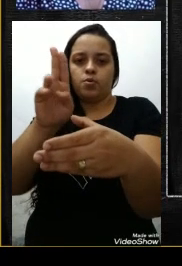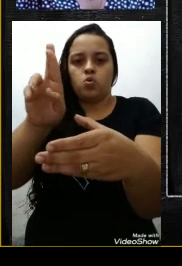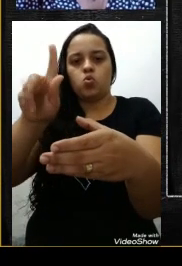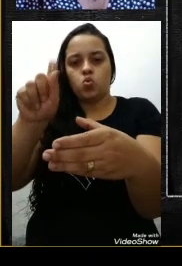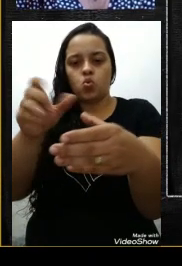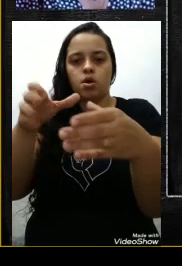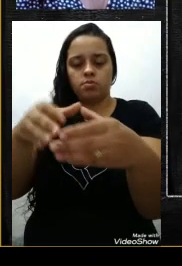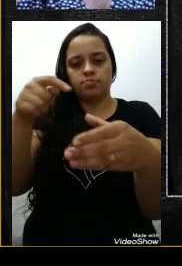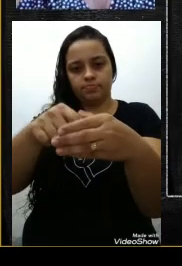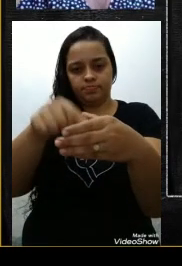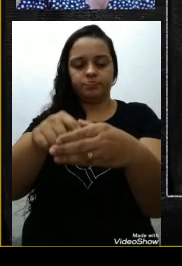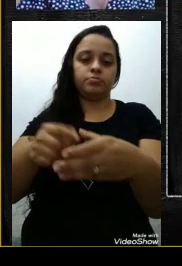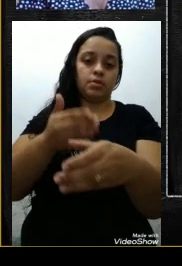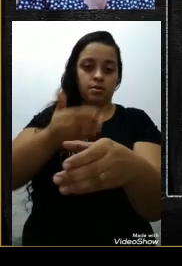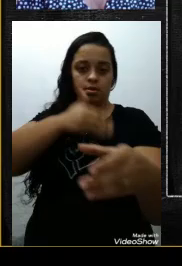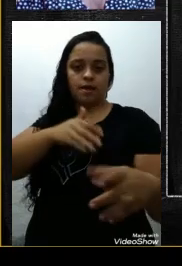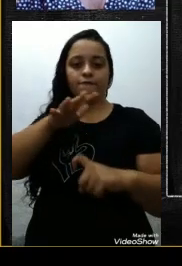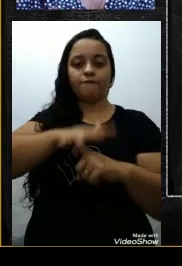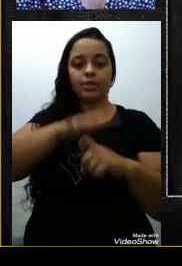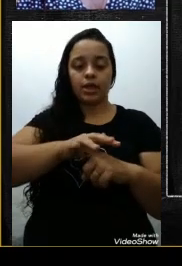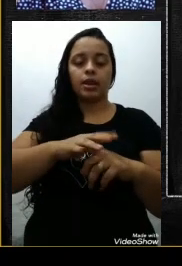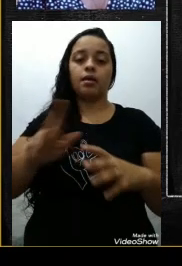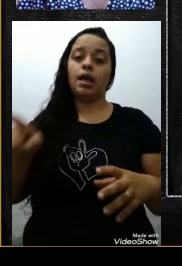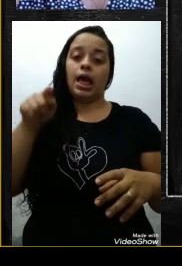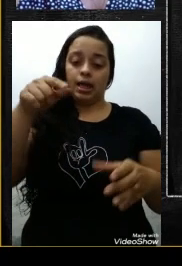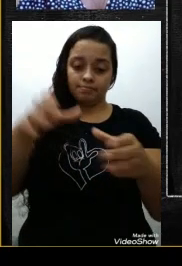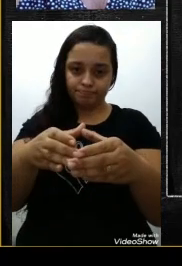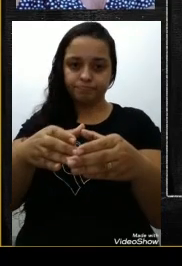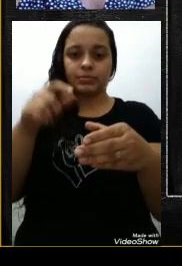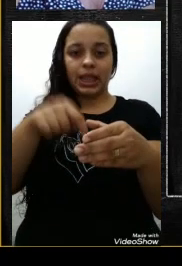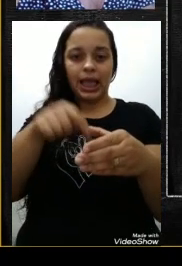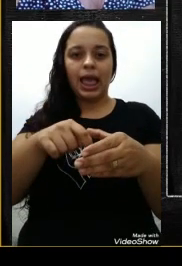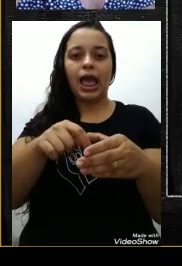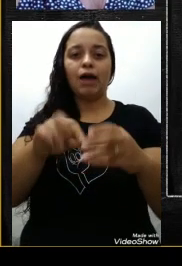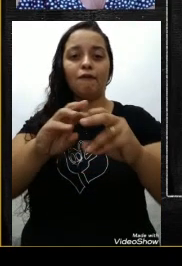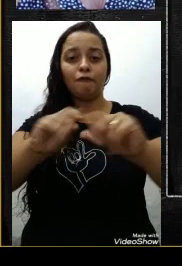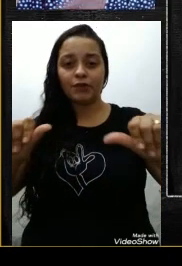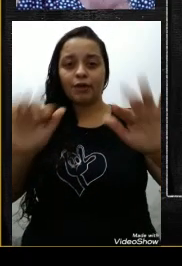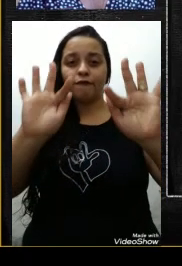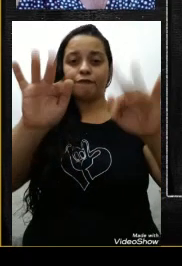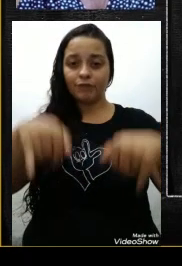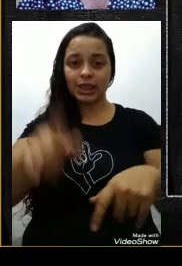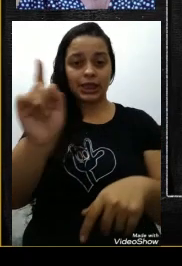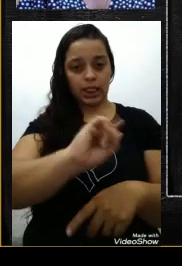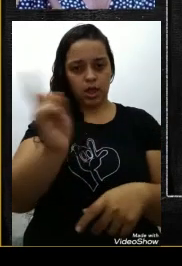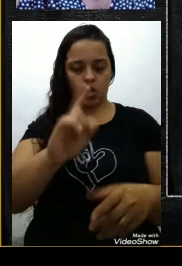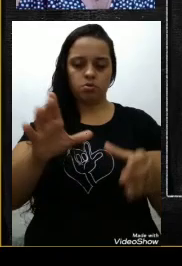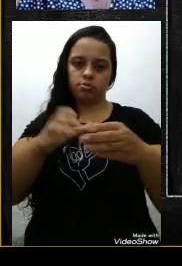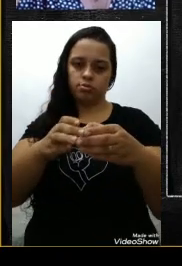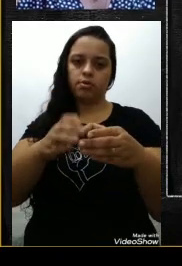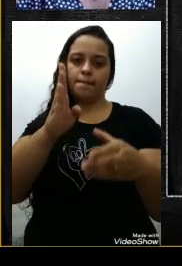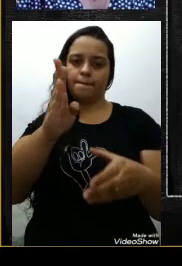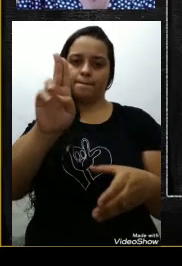começam a se formar nesse período. Não que as cidades tenham deixado de existir durante a Idade Média, isso é uma coisa importante. Não